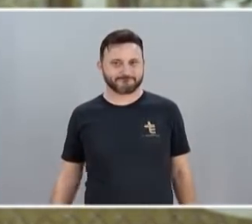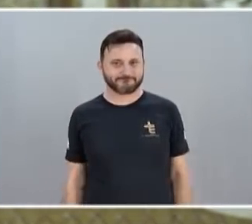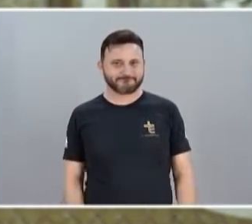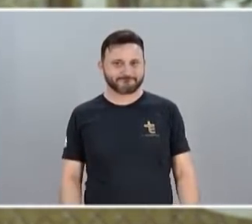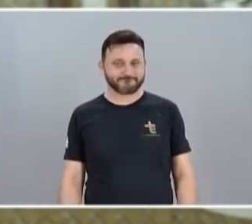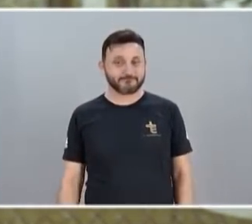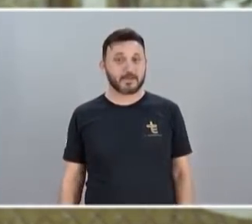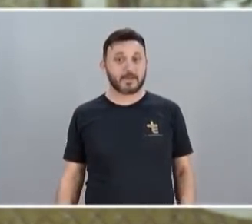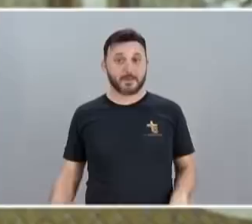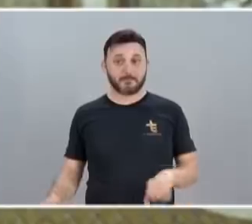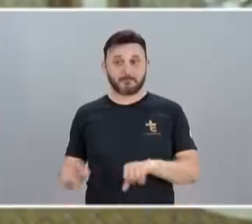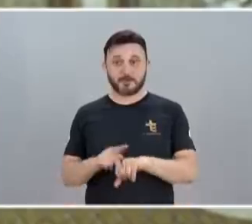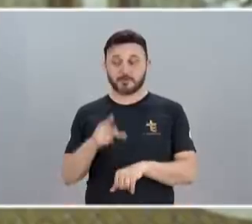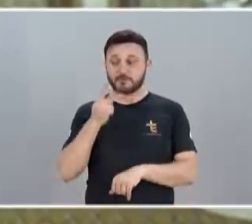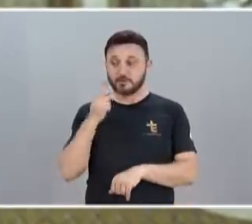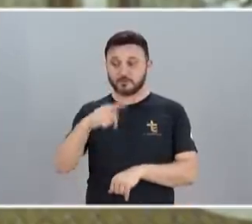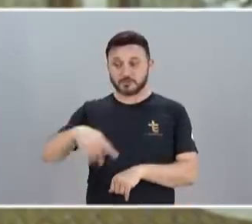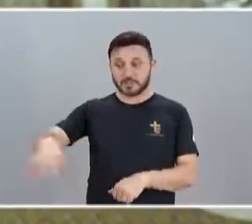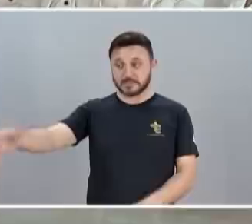arrependei-vos, portanto,